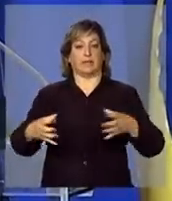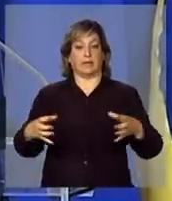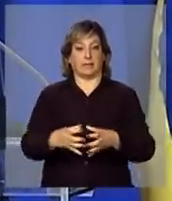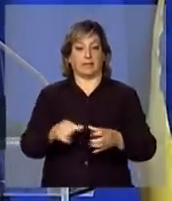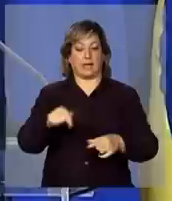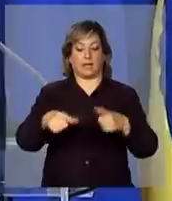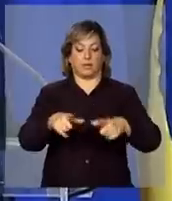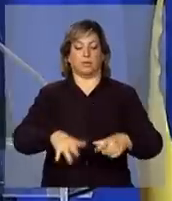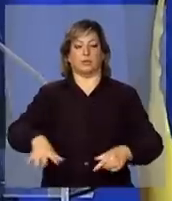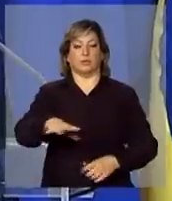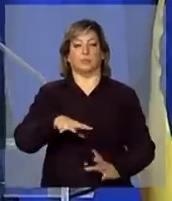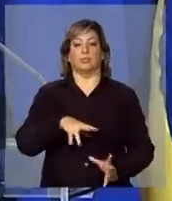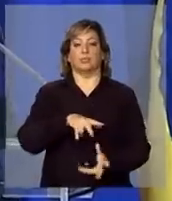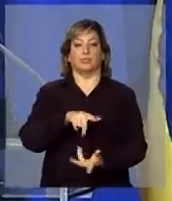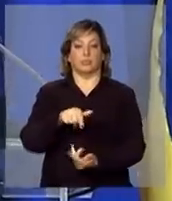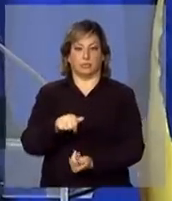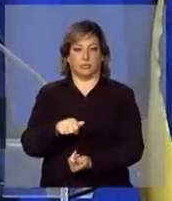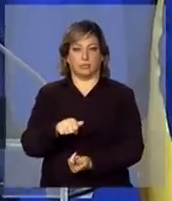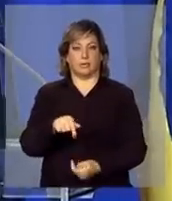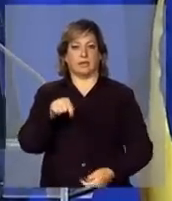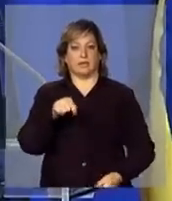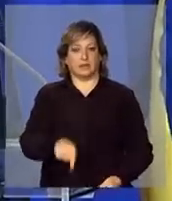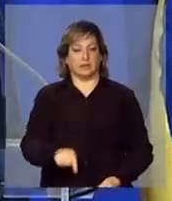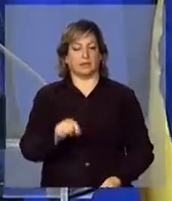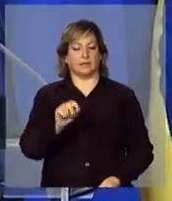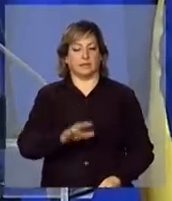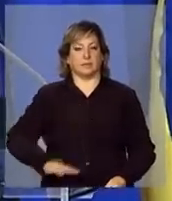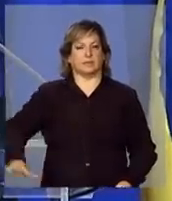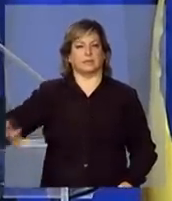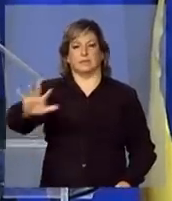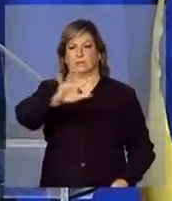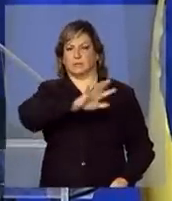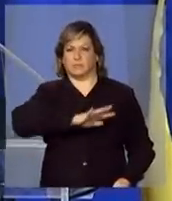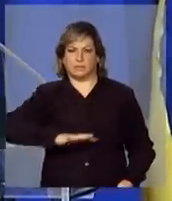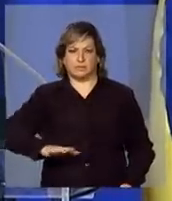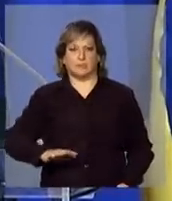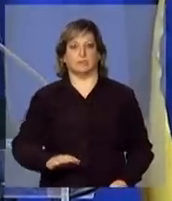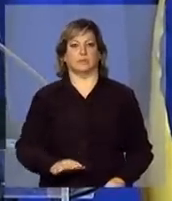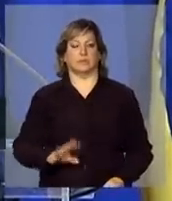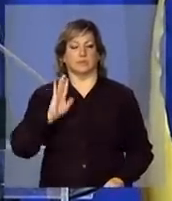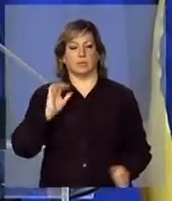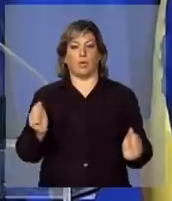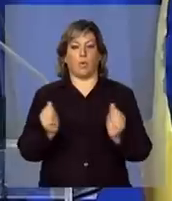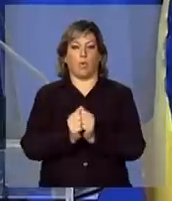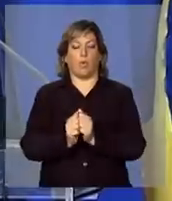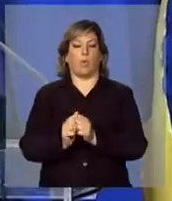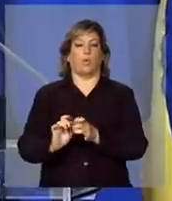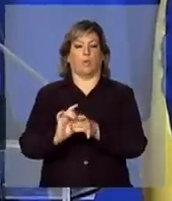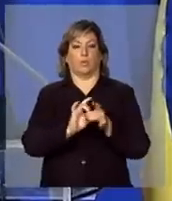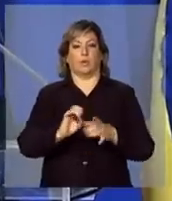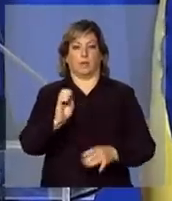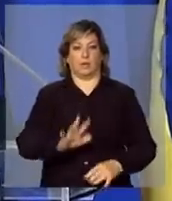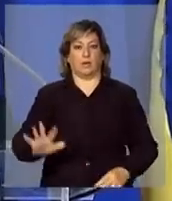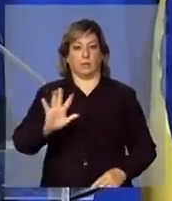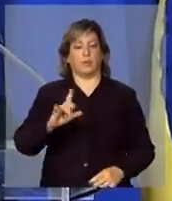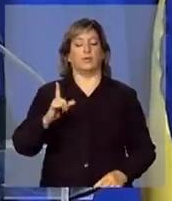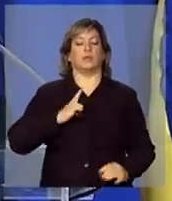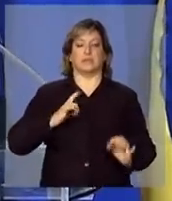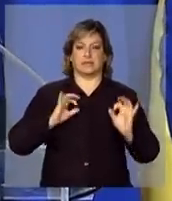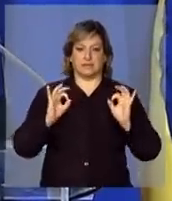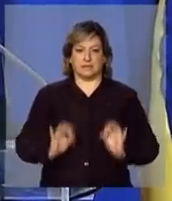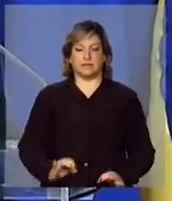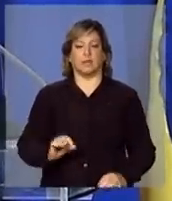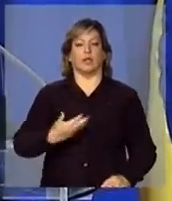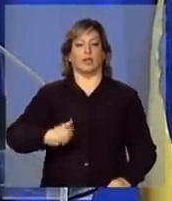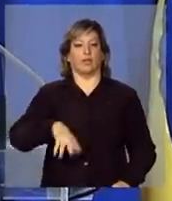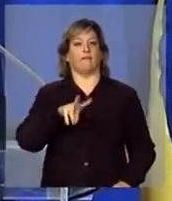essa região do mundo, esse hemisfério praticamente, com a União Europeia e tenho certeza que